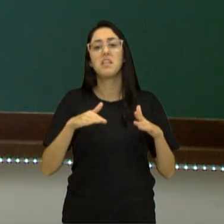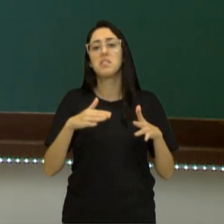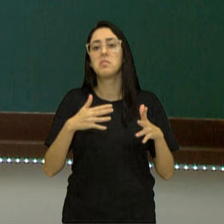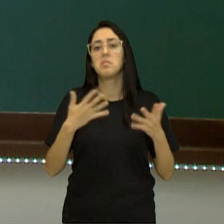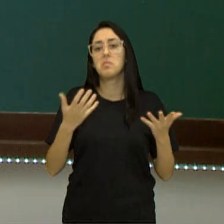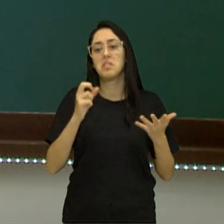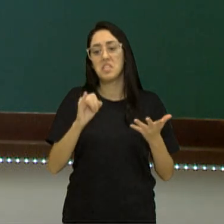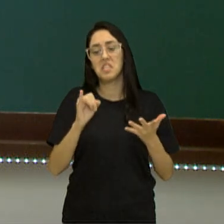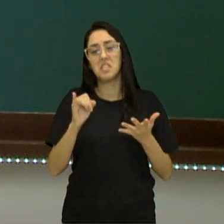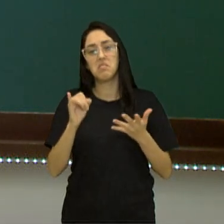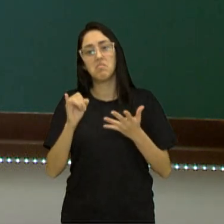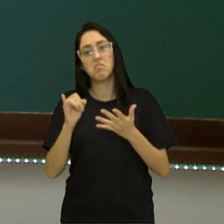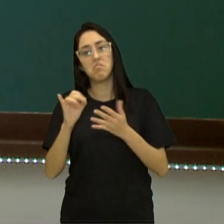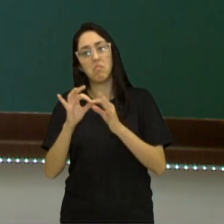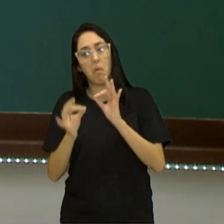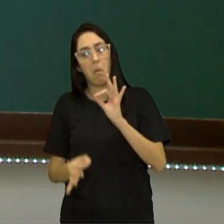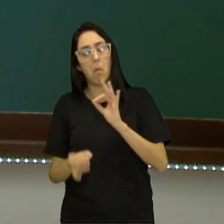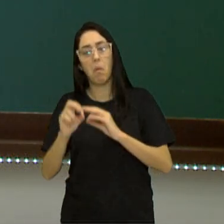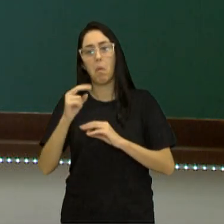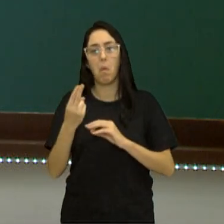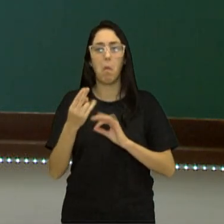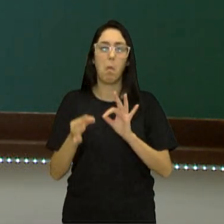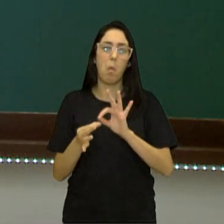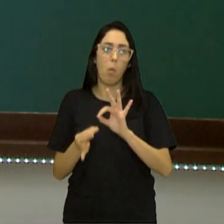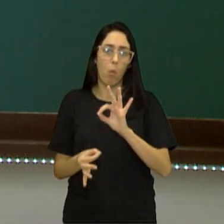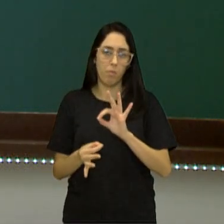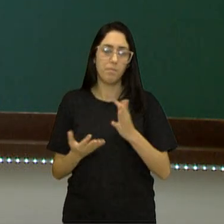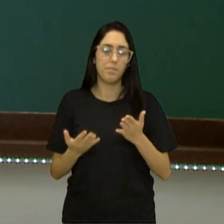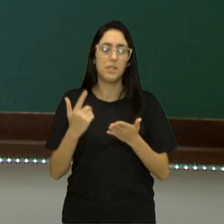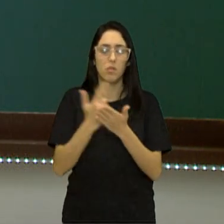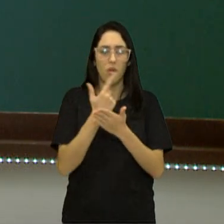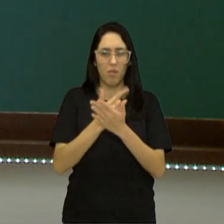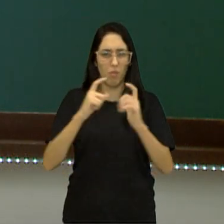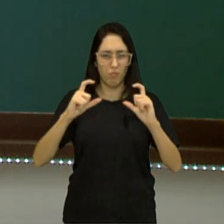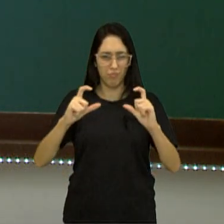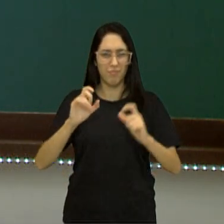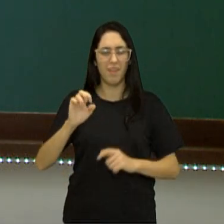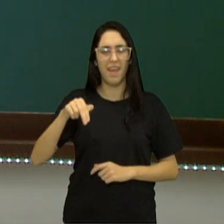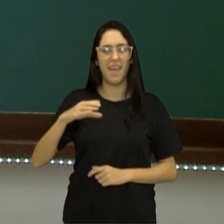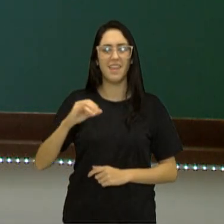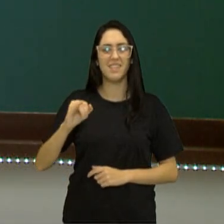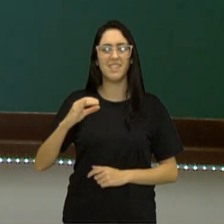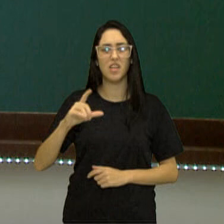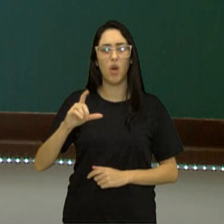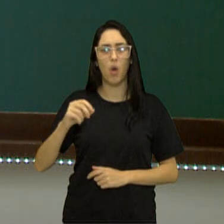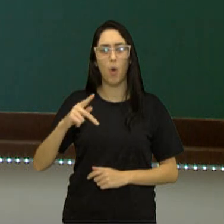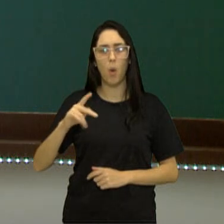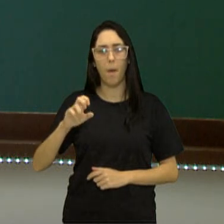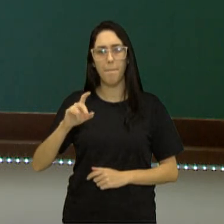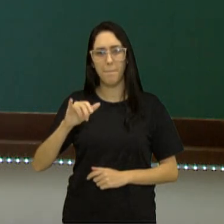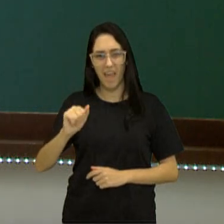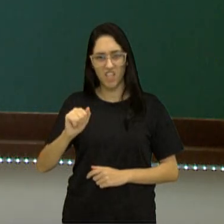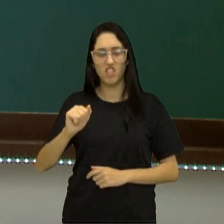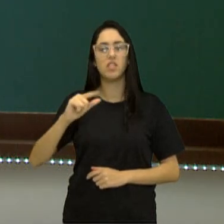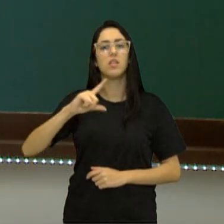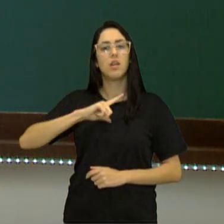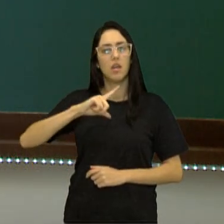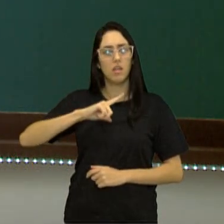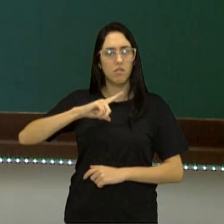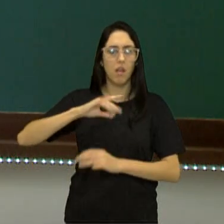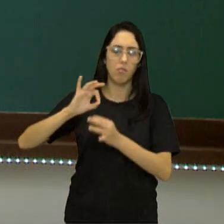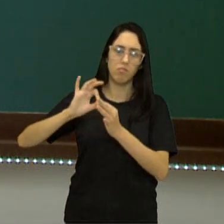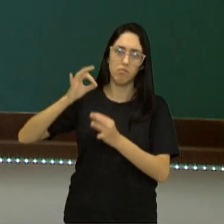que eu tenha. Uma enciclopédia, por exemplo, vai aceitar um texto mais longo. Um glossário, não, um glossário é pequenininho,